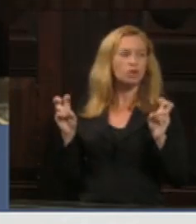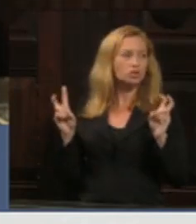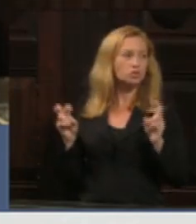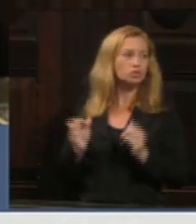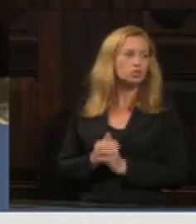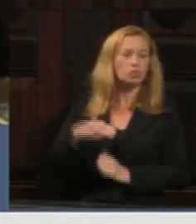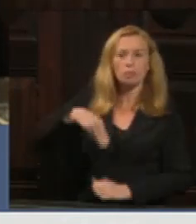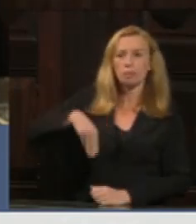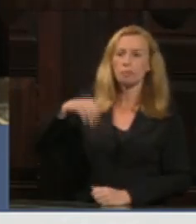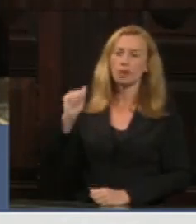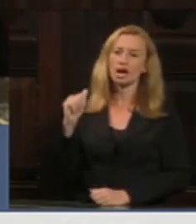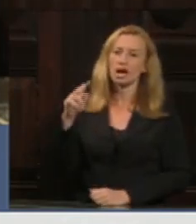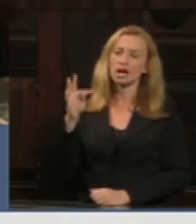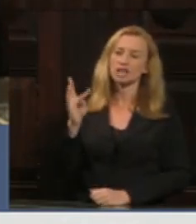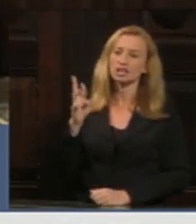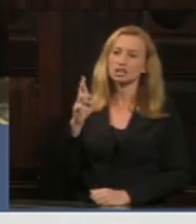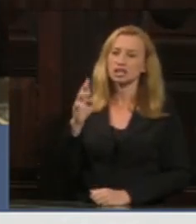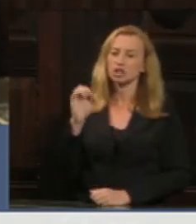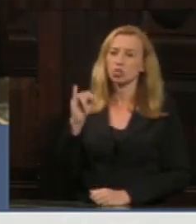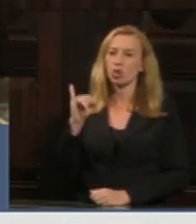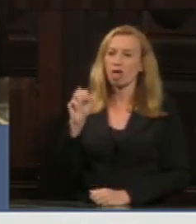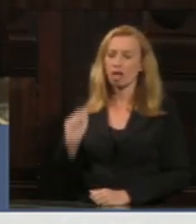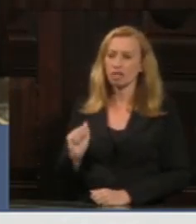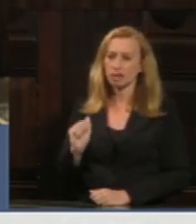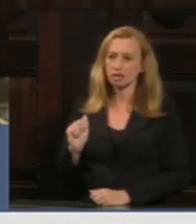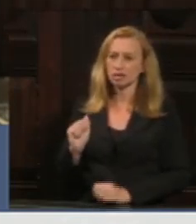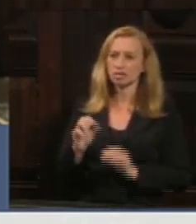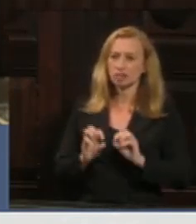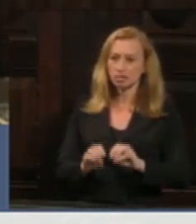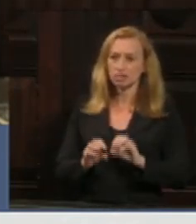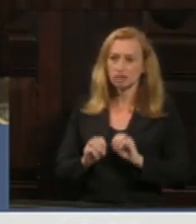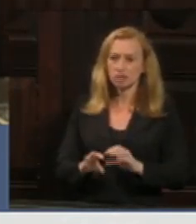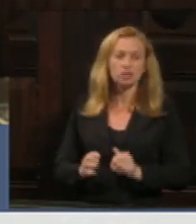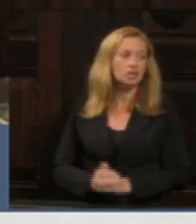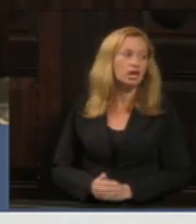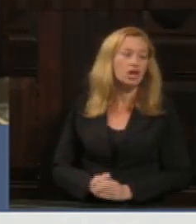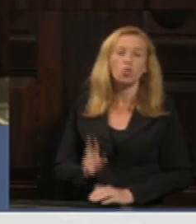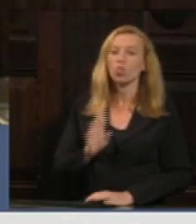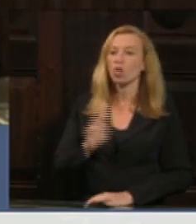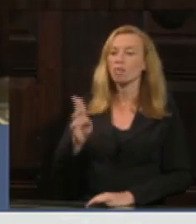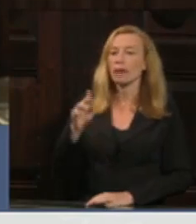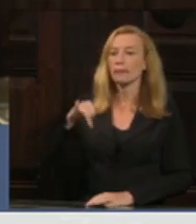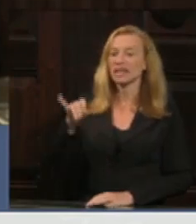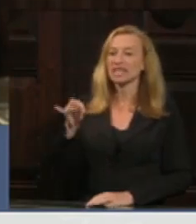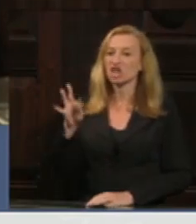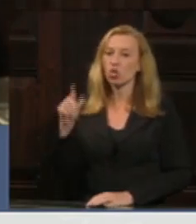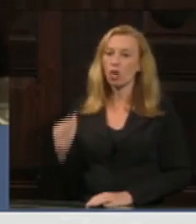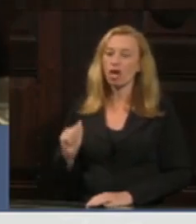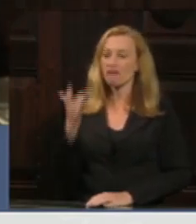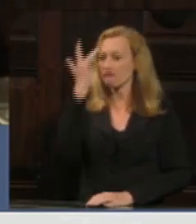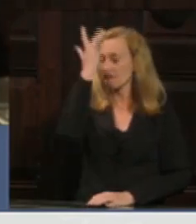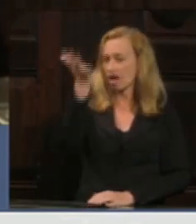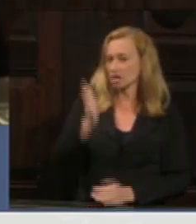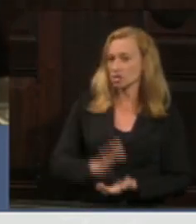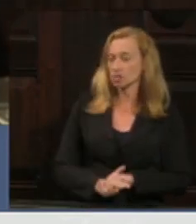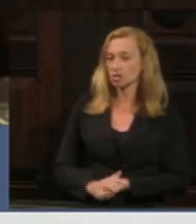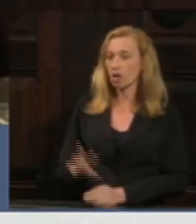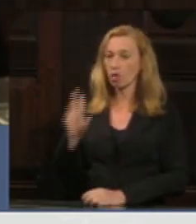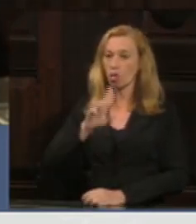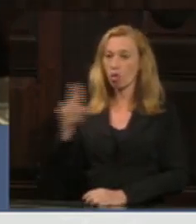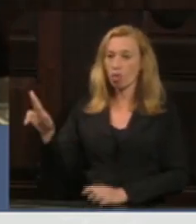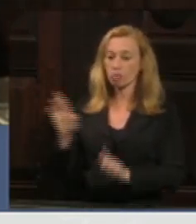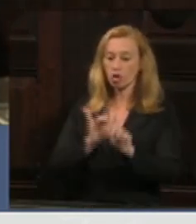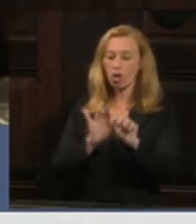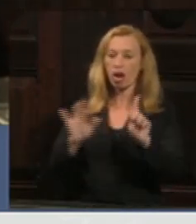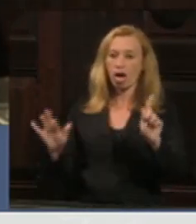de educação é uma coisa chamada matrícula fácil, que é o nome que o sistema de matrícula tem, o